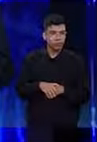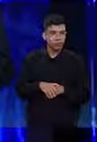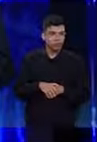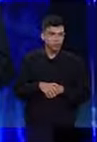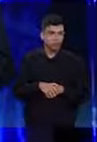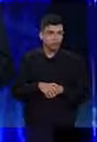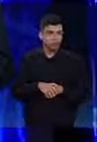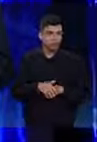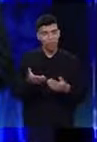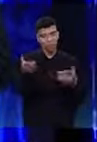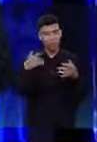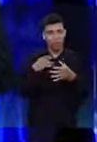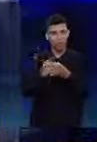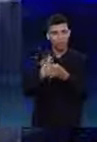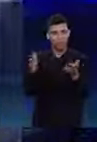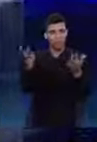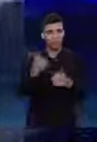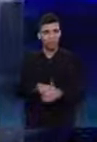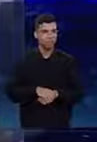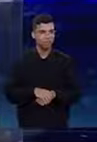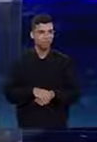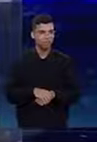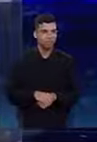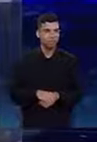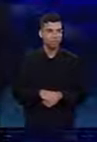Estou à sua disposição.